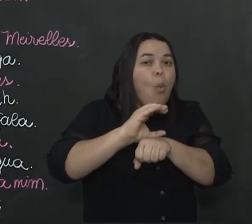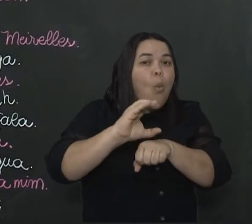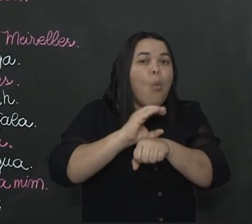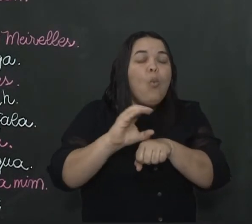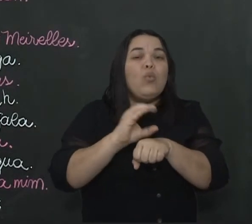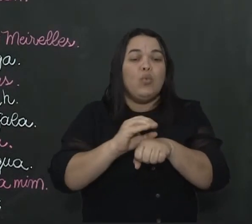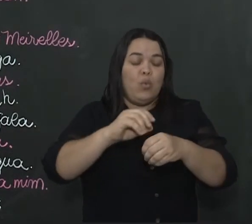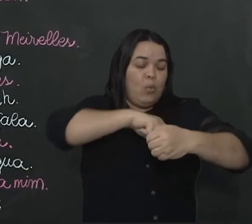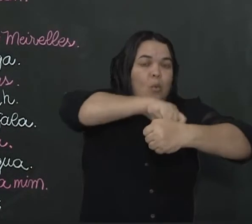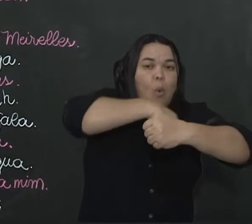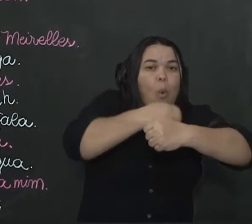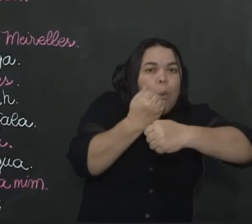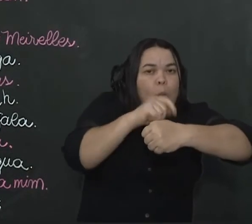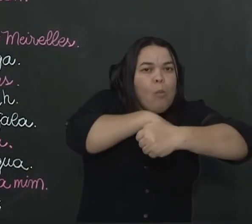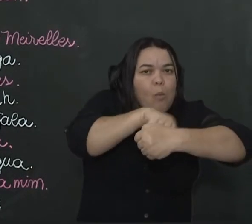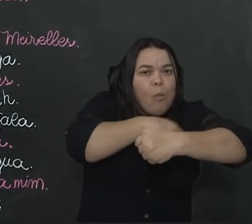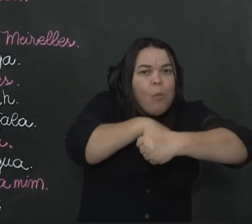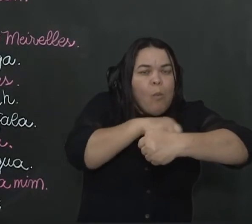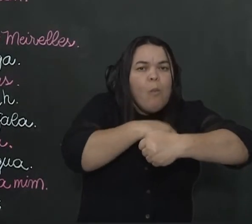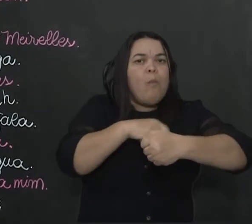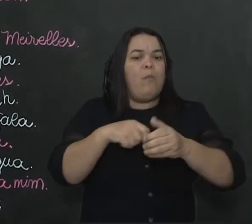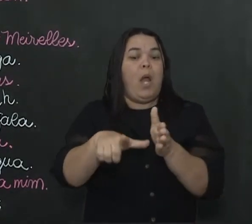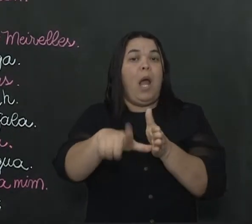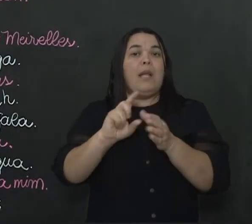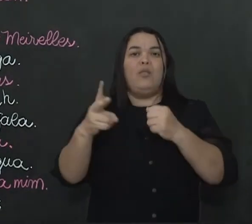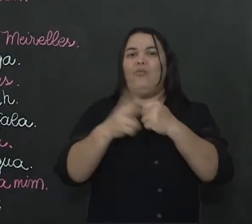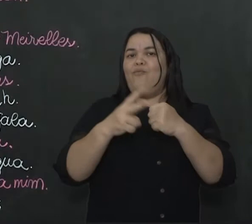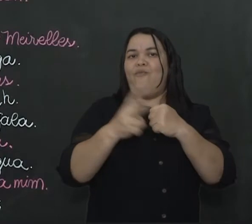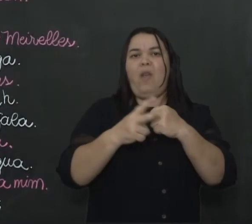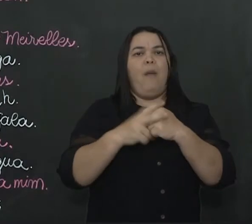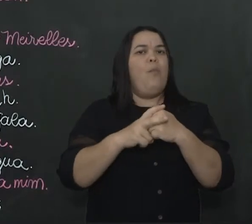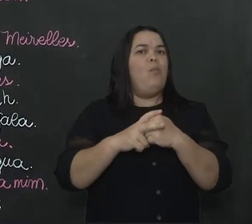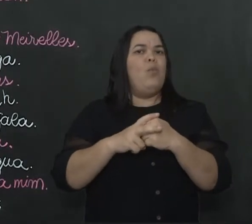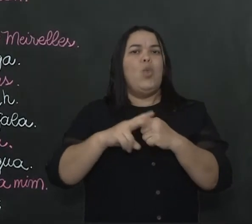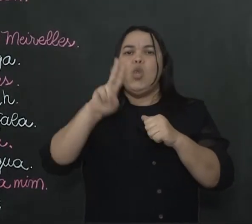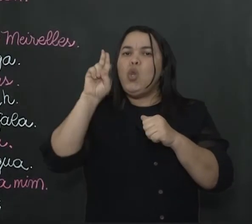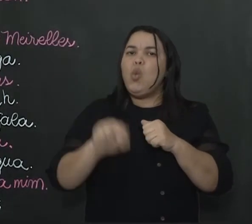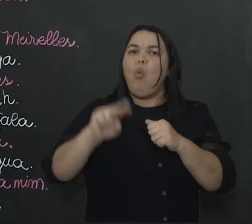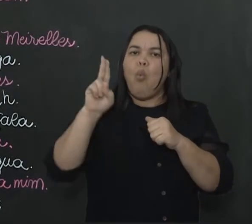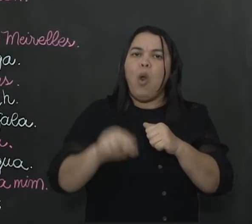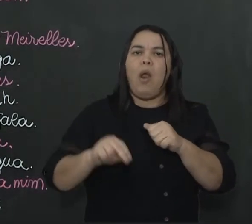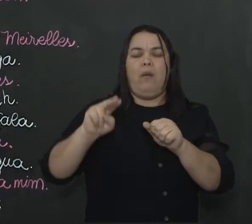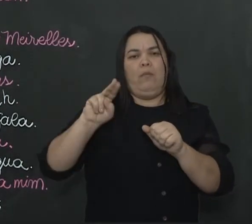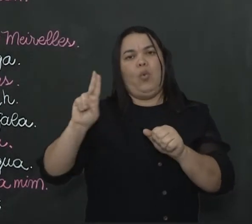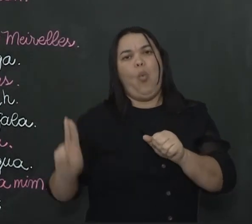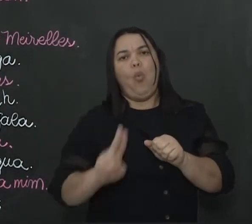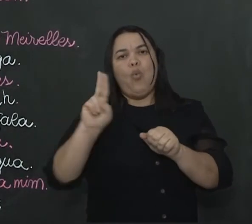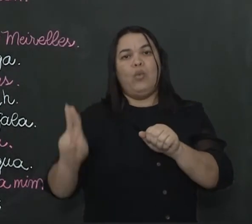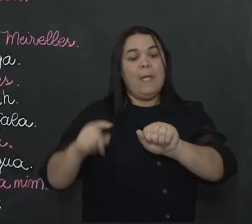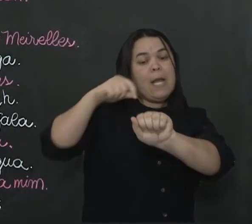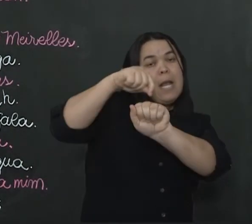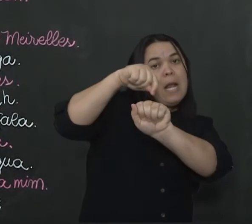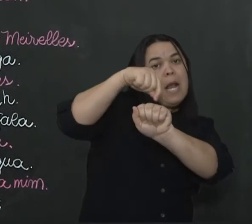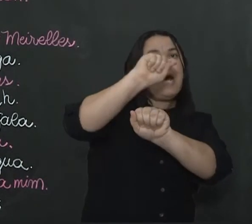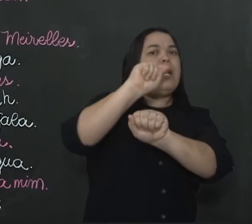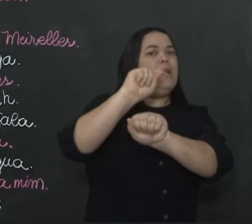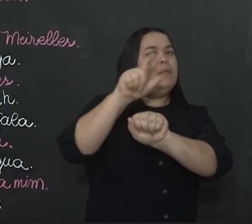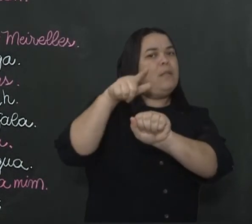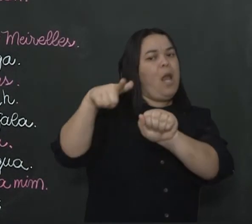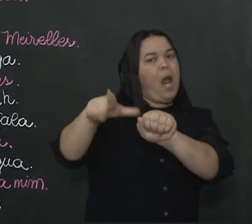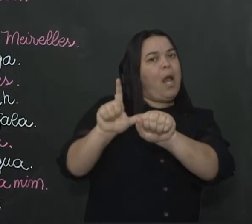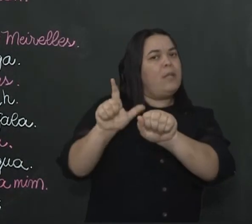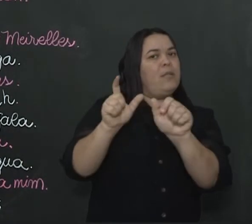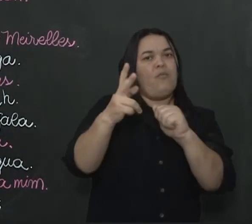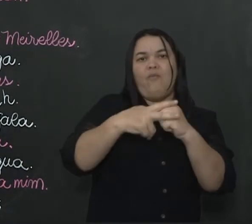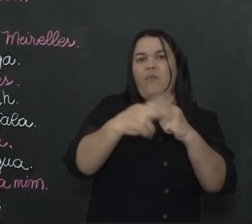de verbo, nunca usa-se a crase. Antes de verbo, nunca usa-se a crase. Vou começar a fazer